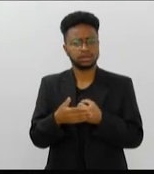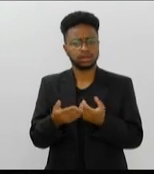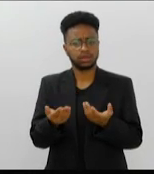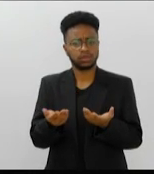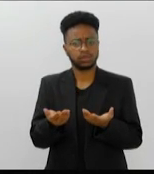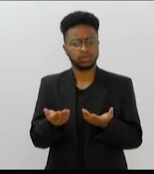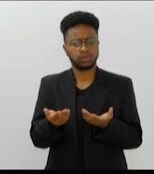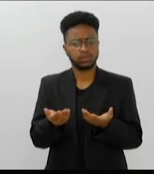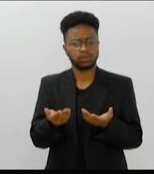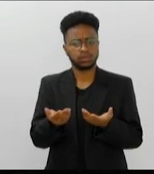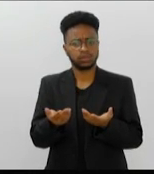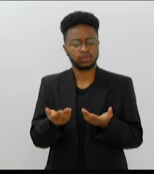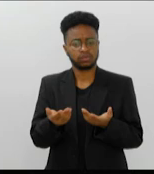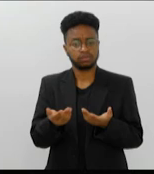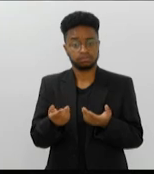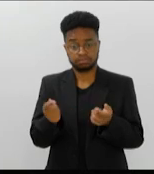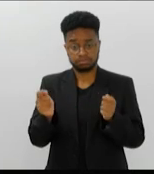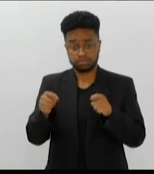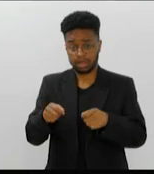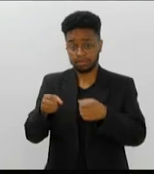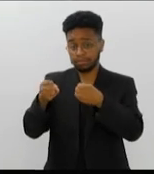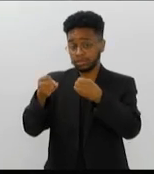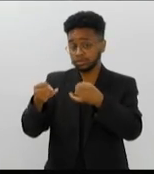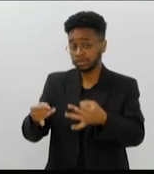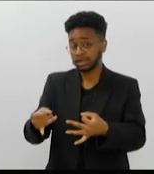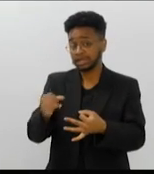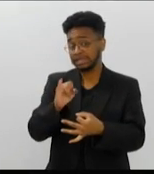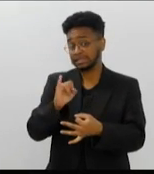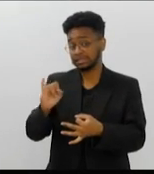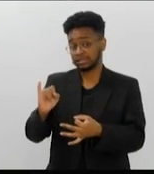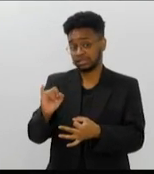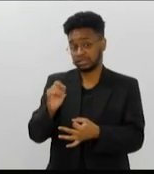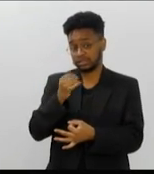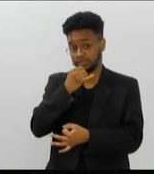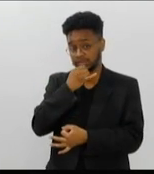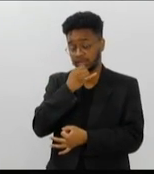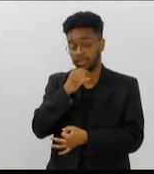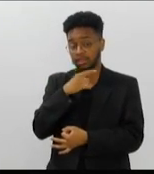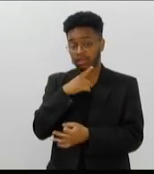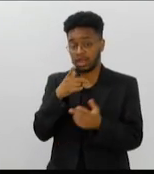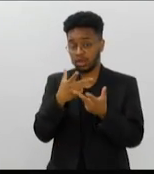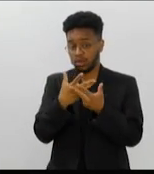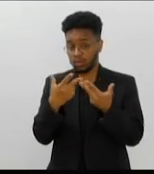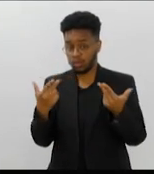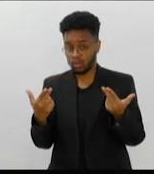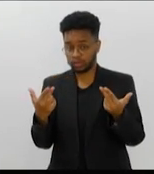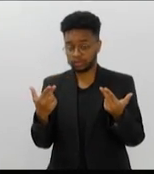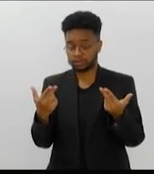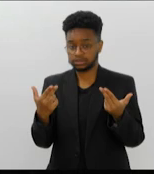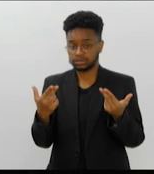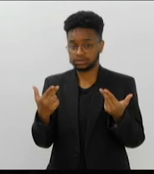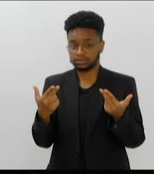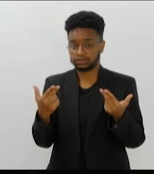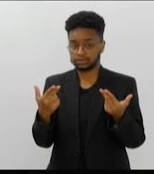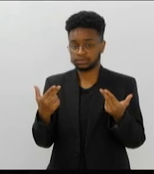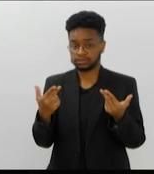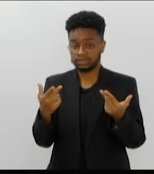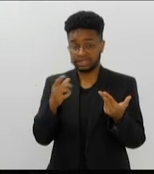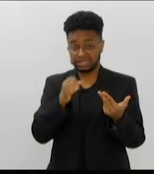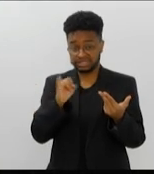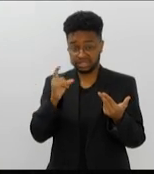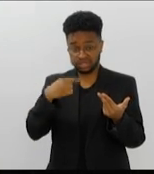se justifica quando há algo que, se